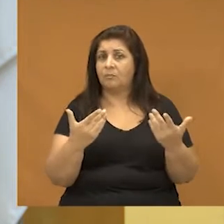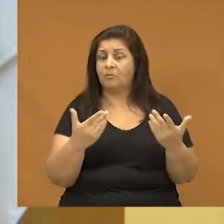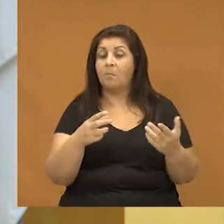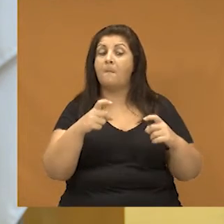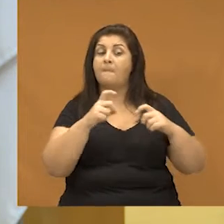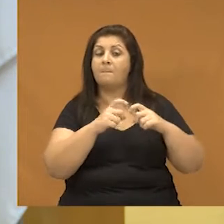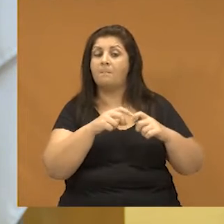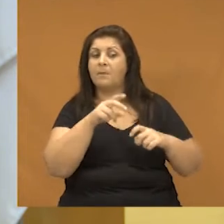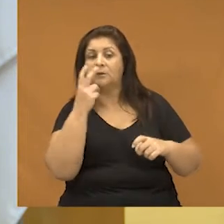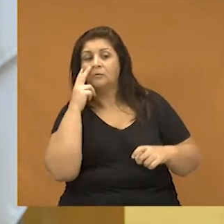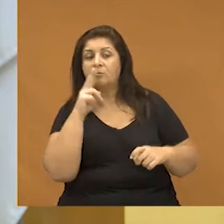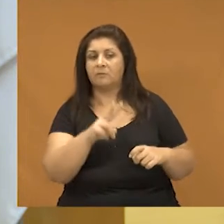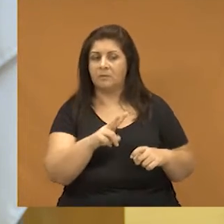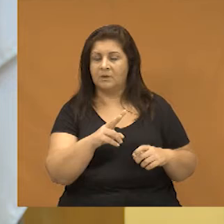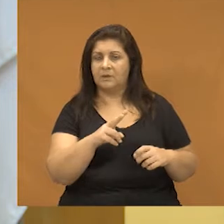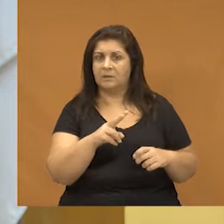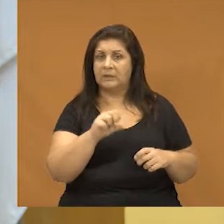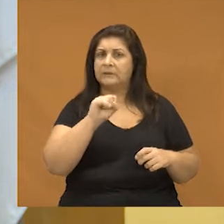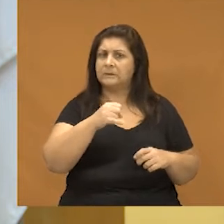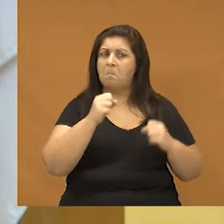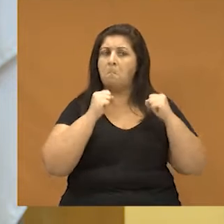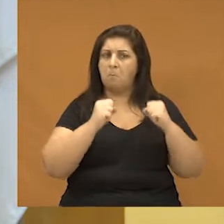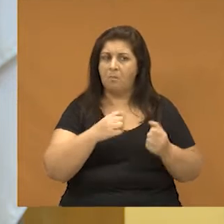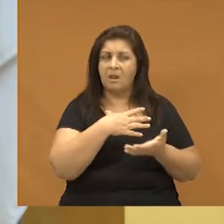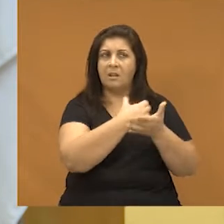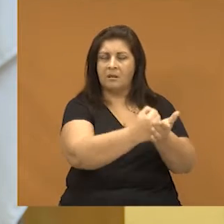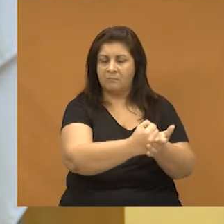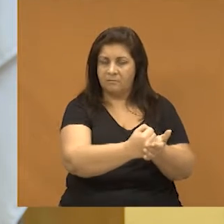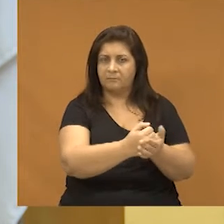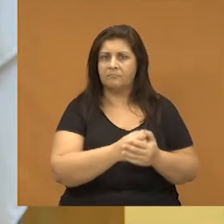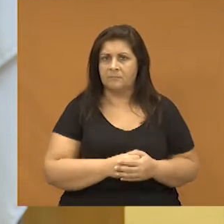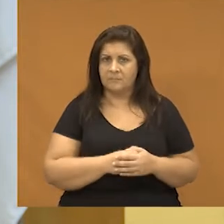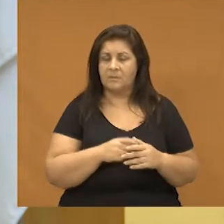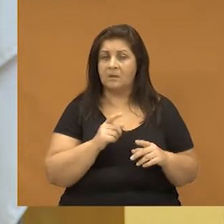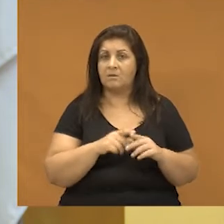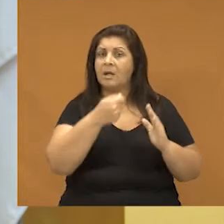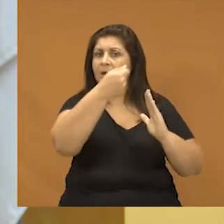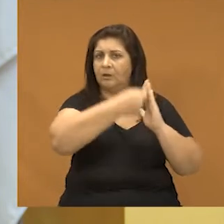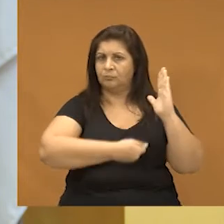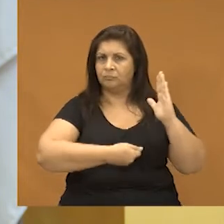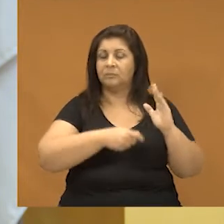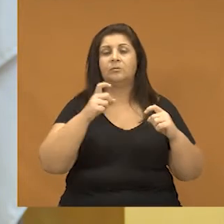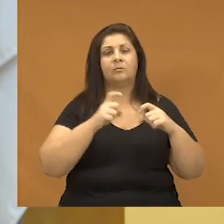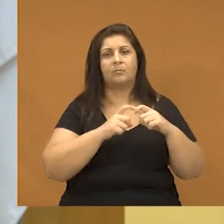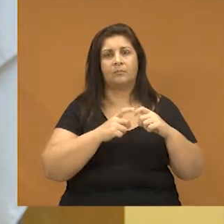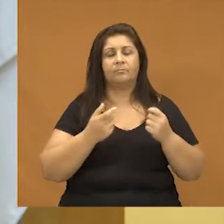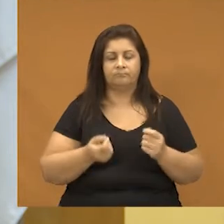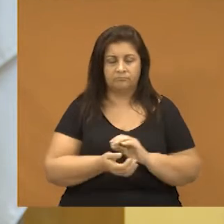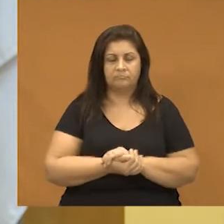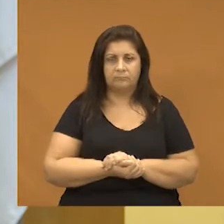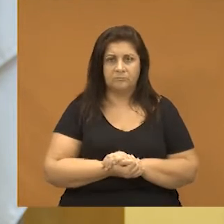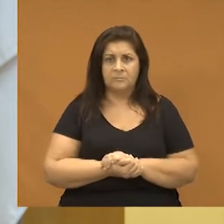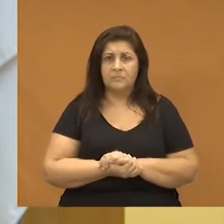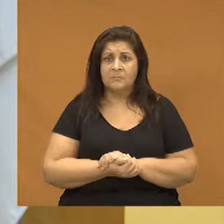médico regulador, o qual é a autoridade máxima dentro de uma base móvel. E dessa